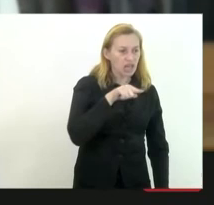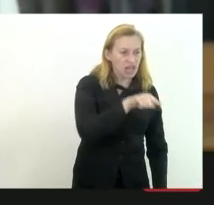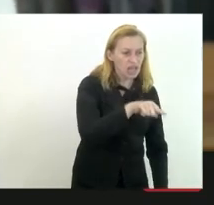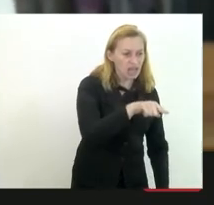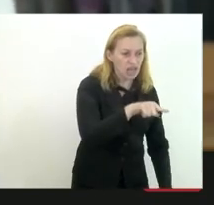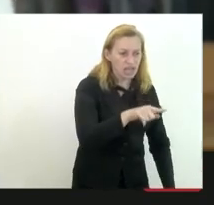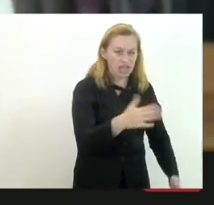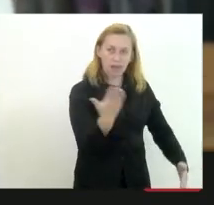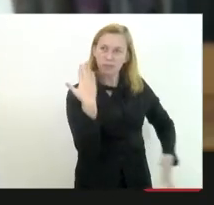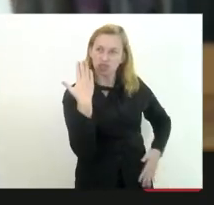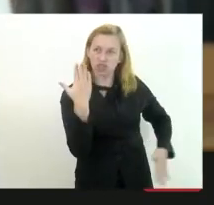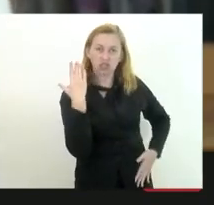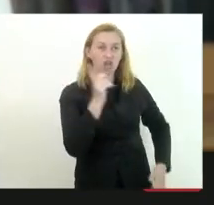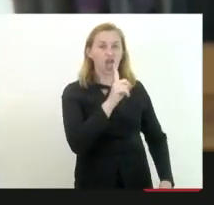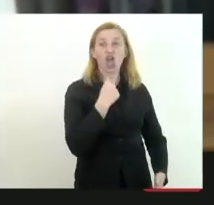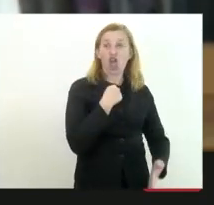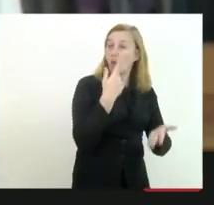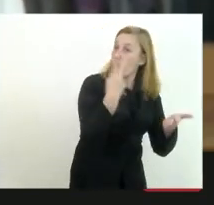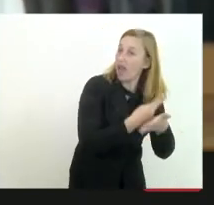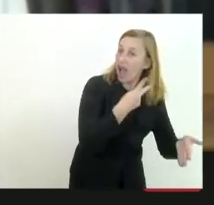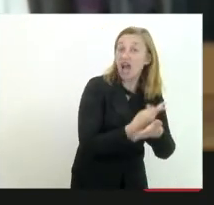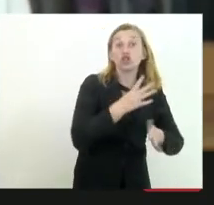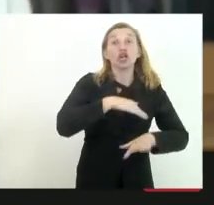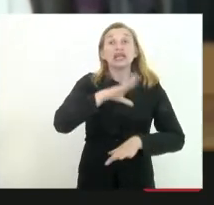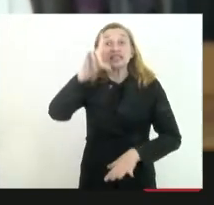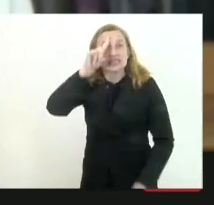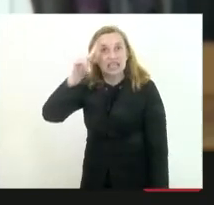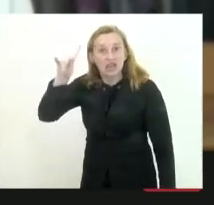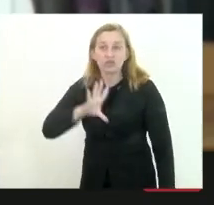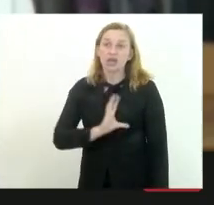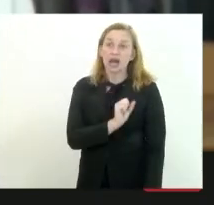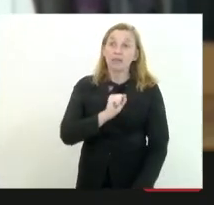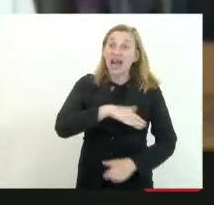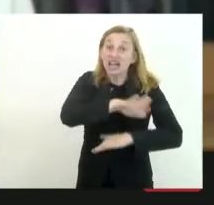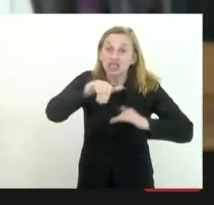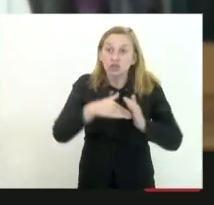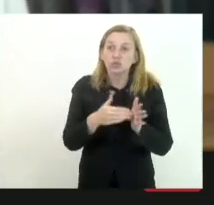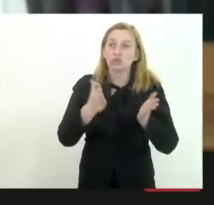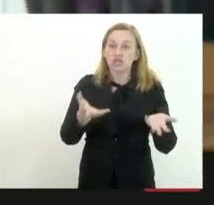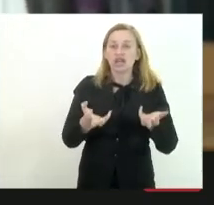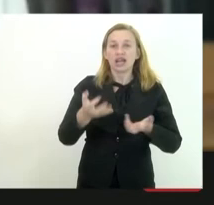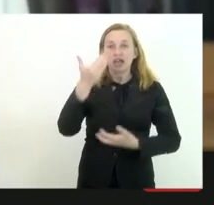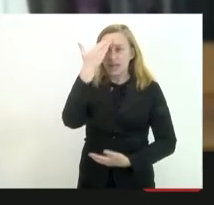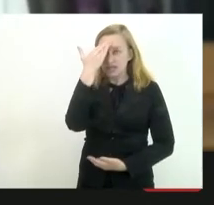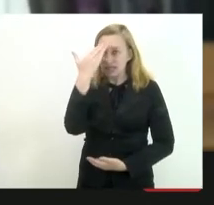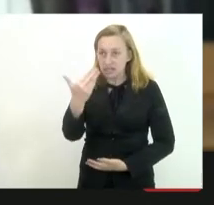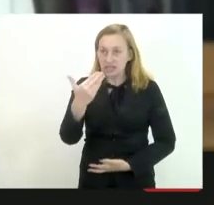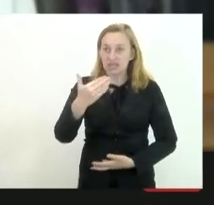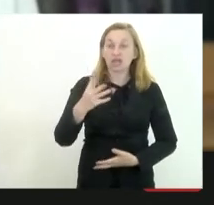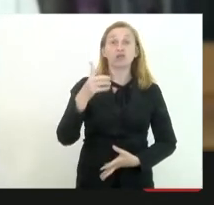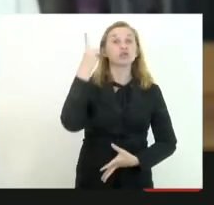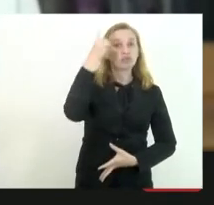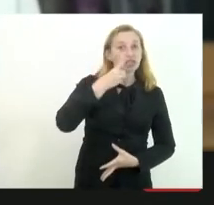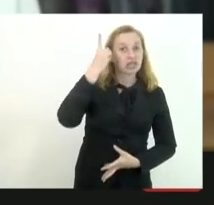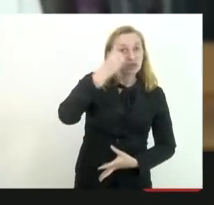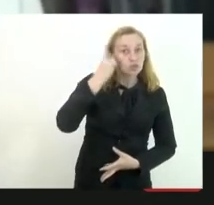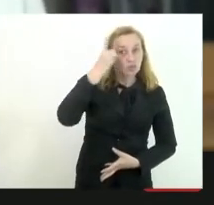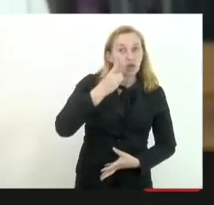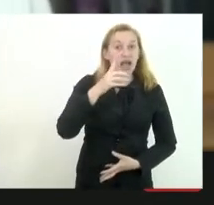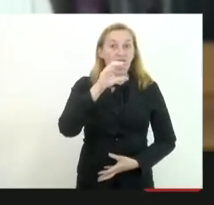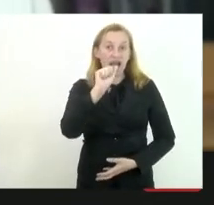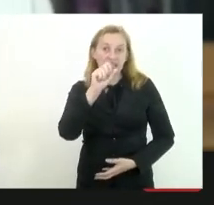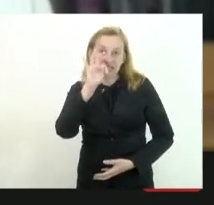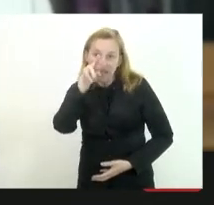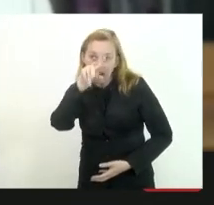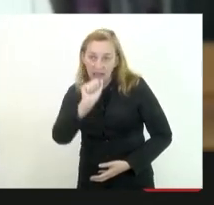acepção. Deus ama todas as pessoas. Por outro lado, quero agradecer ao deputado Atila